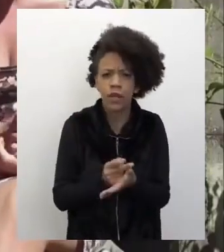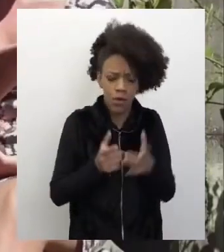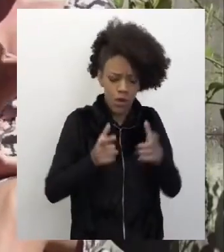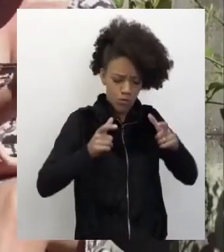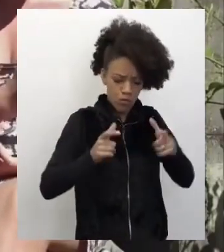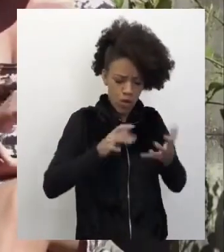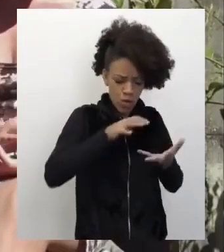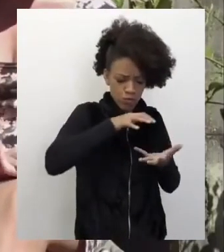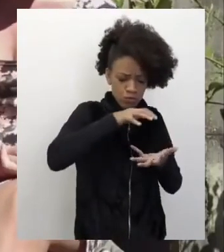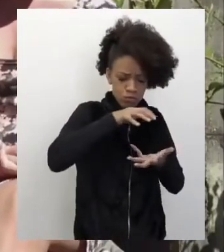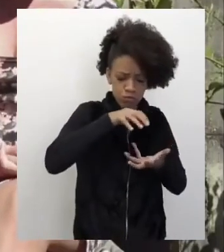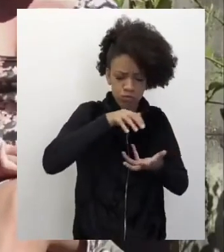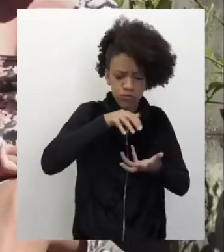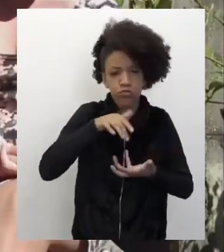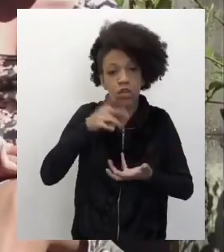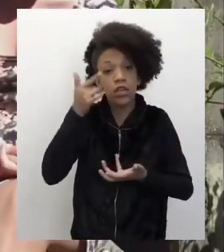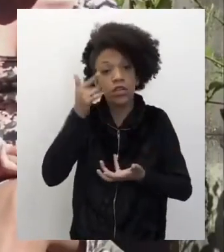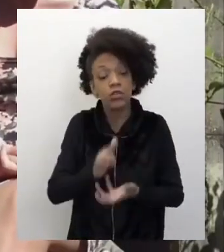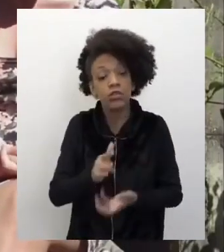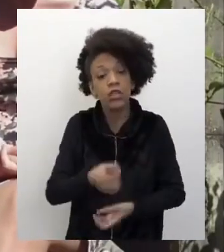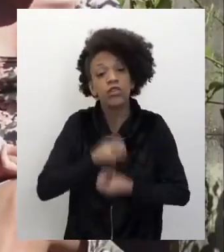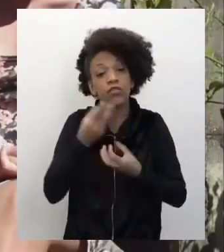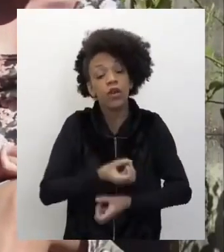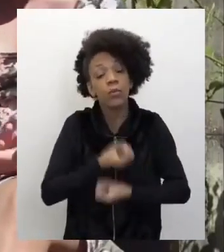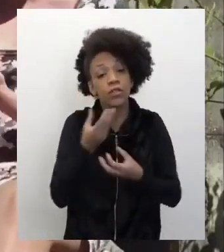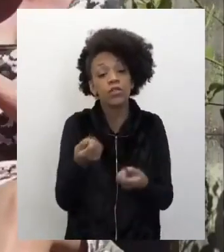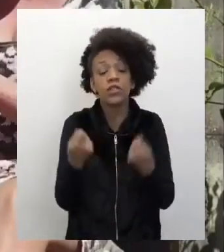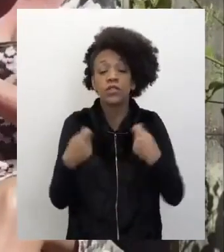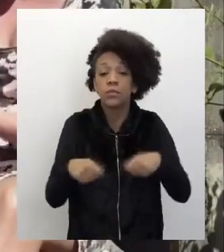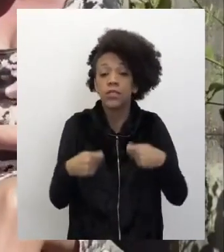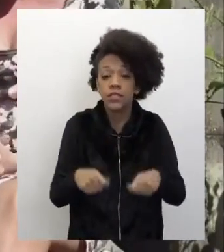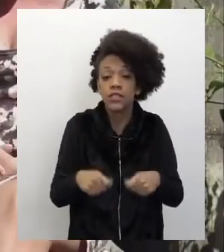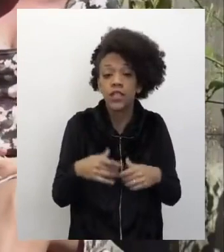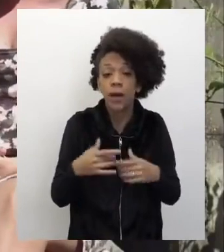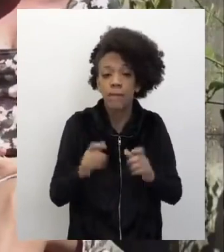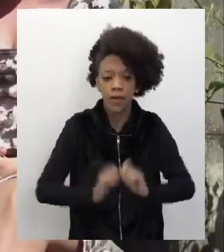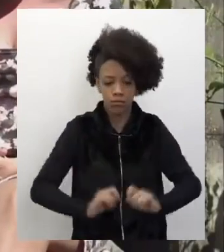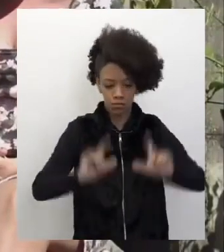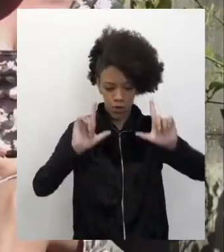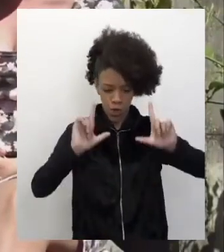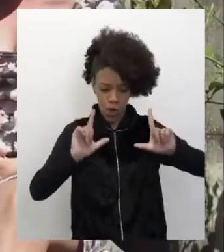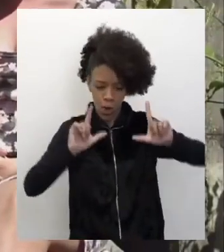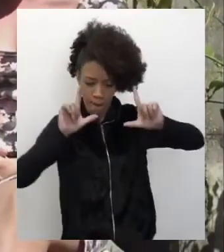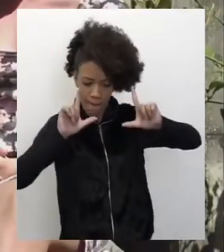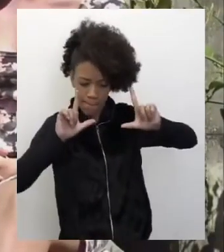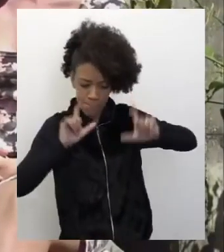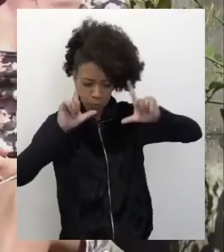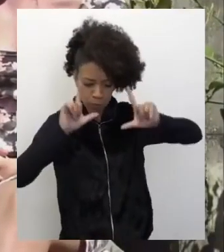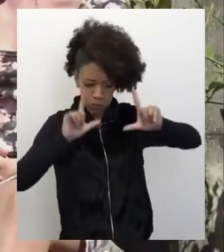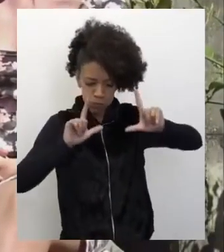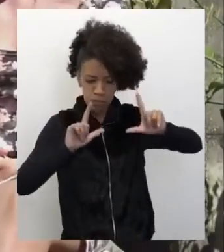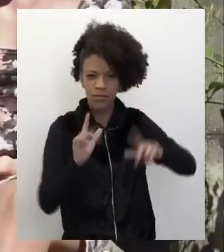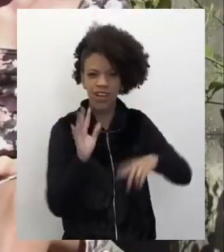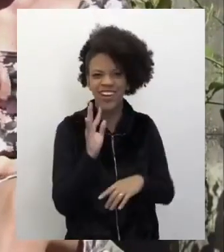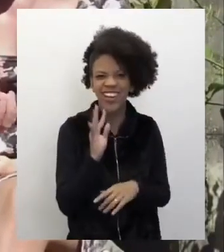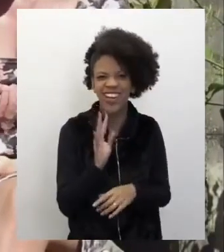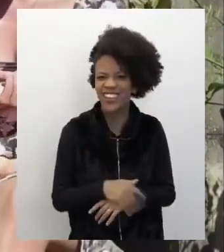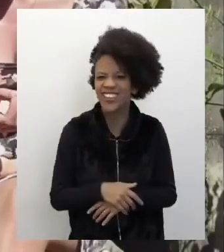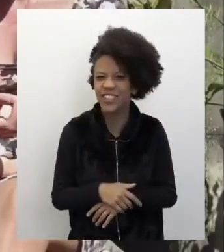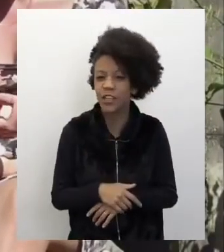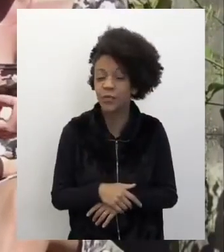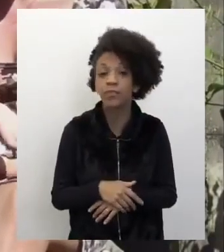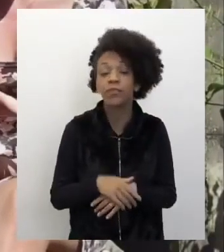planeta e consegue obter as informações necessárias para fazer uma imagem como essa daqui. Legal, não é?